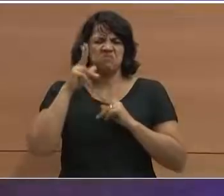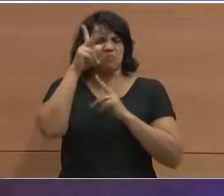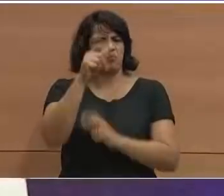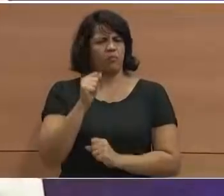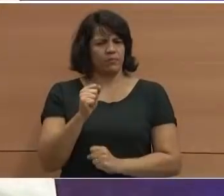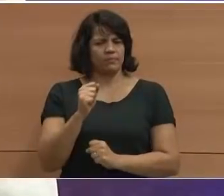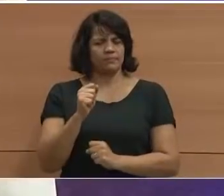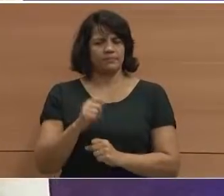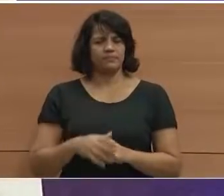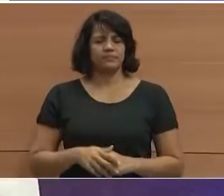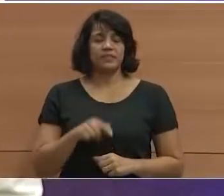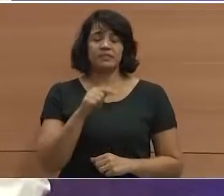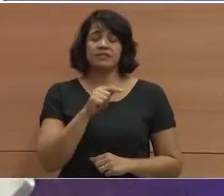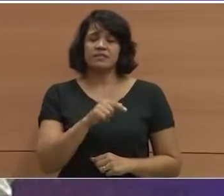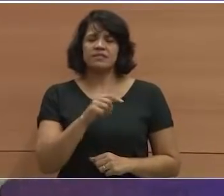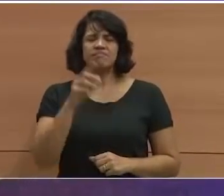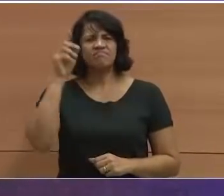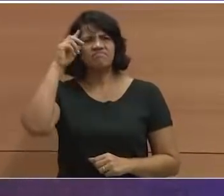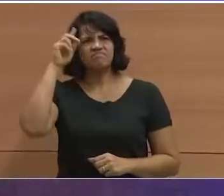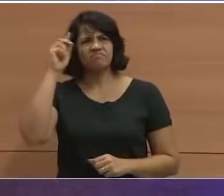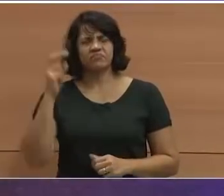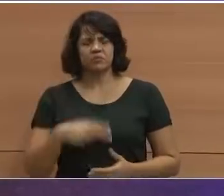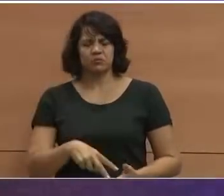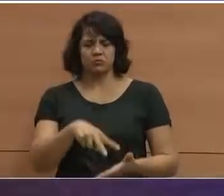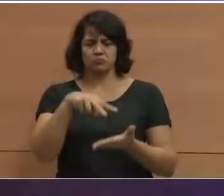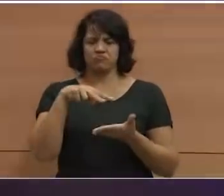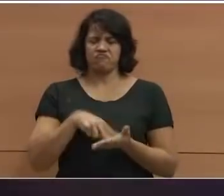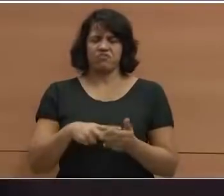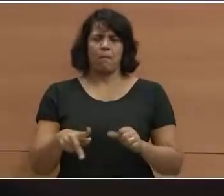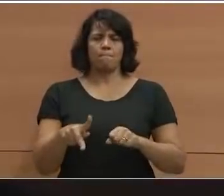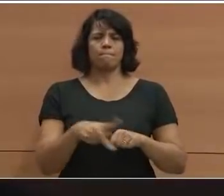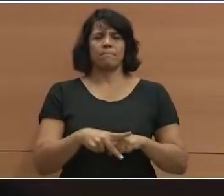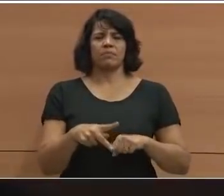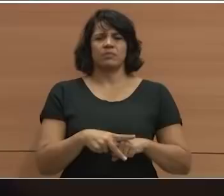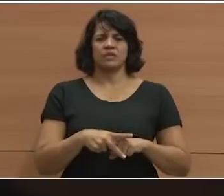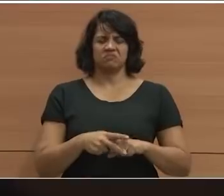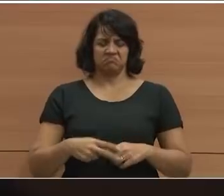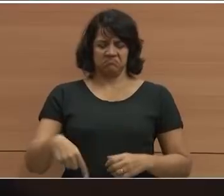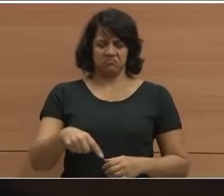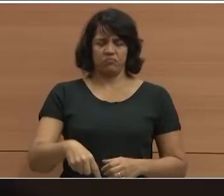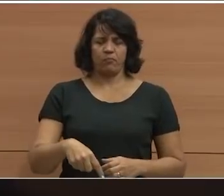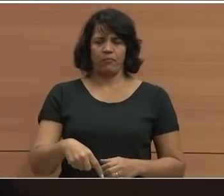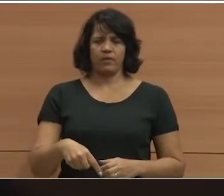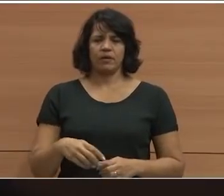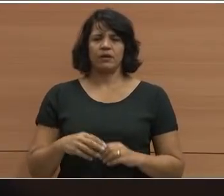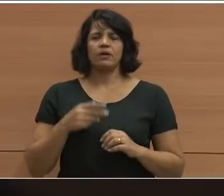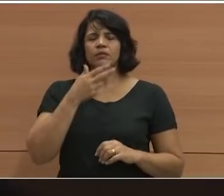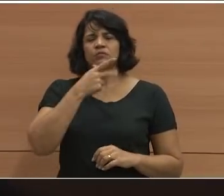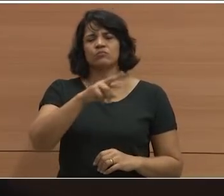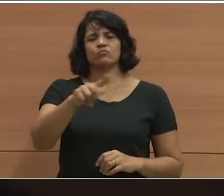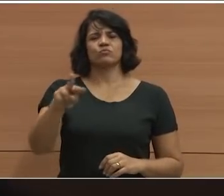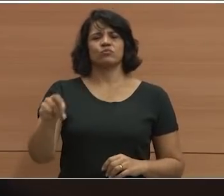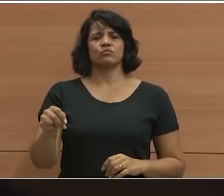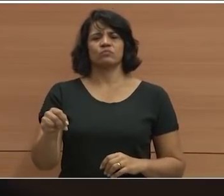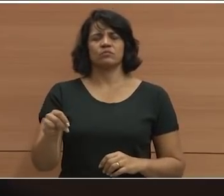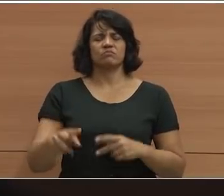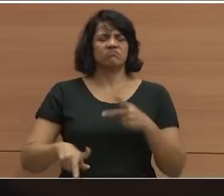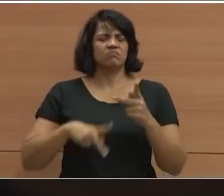Versículo 15: naqueles dias levantou-se Pedro no meio dos irmãos.